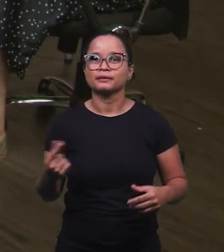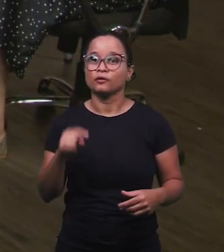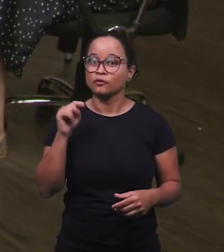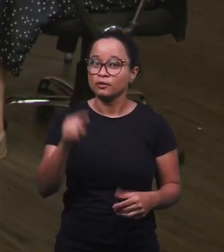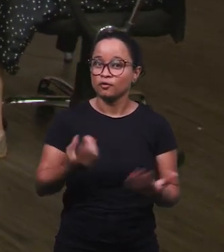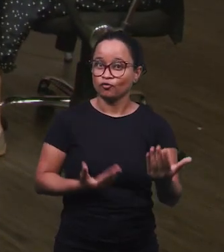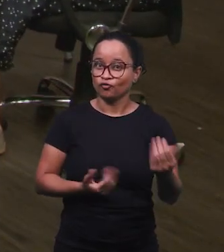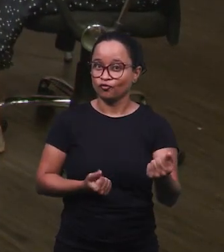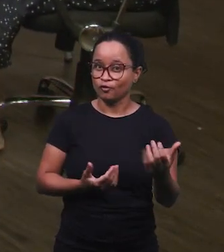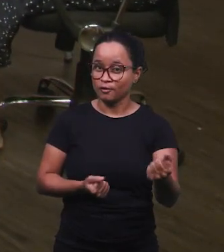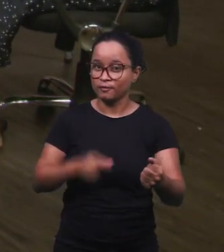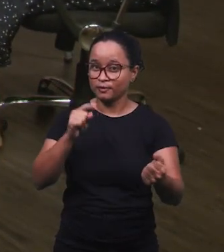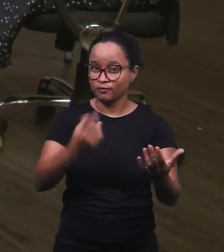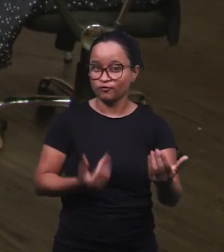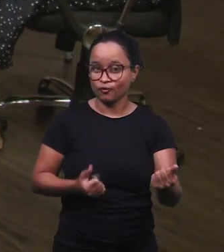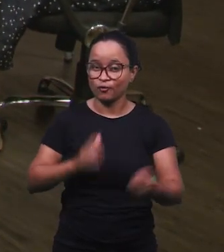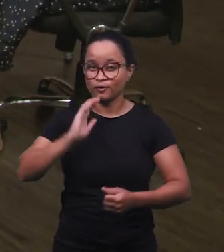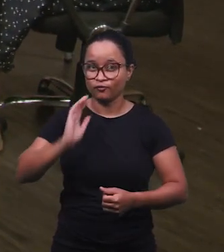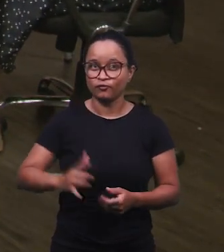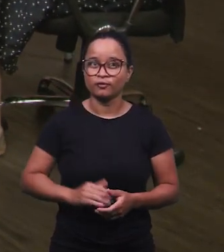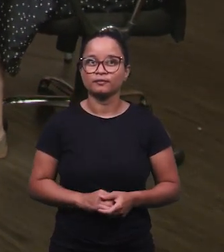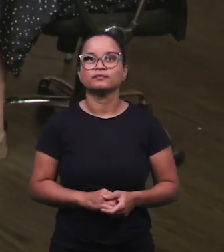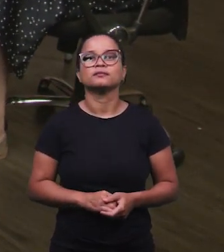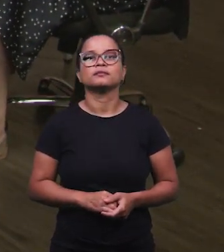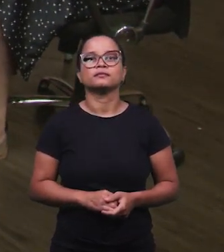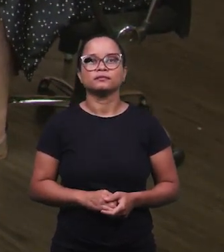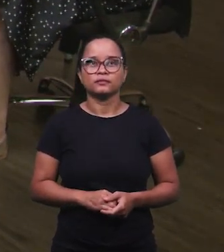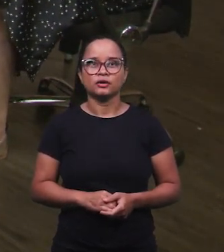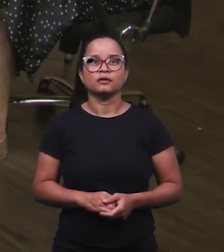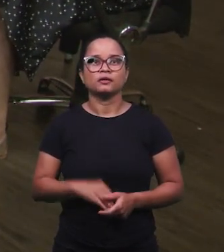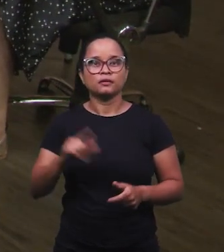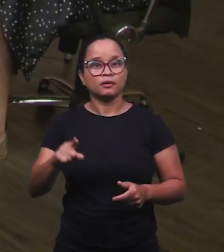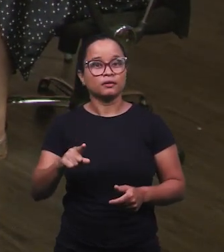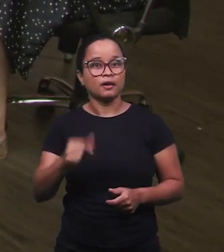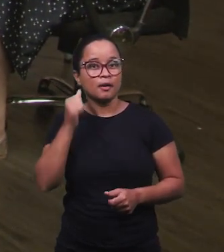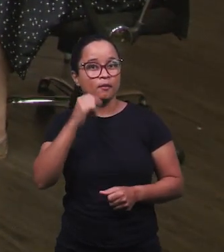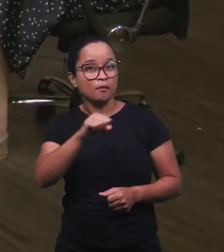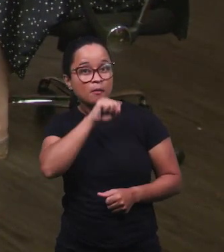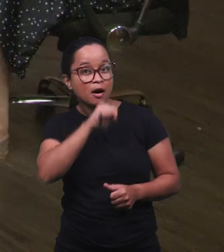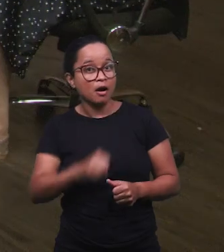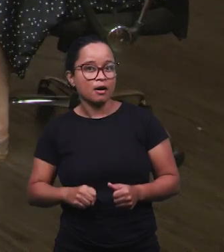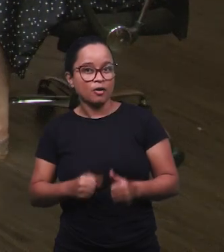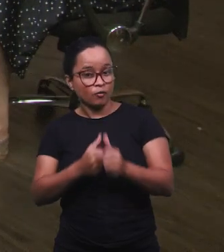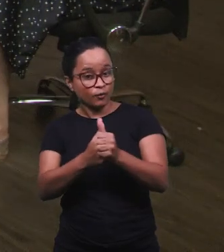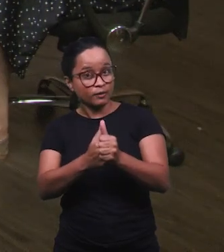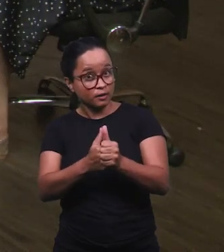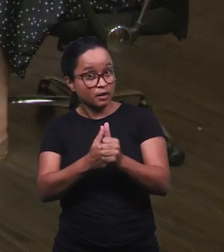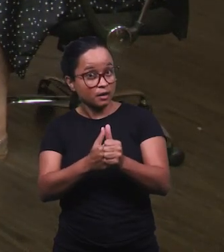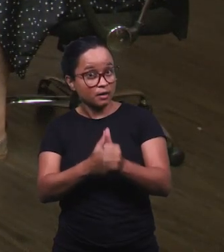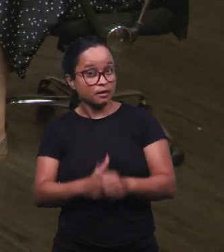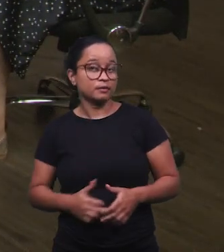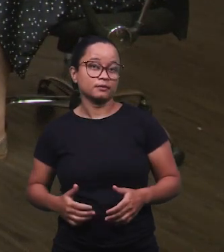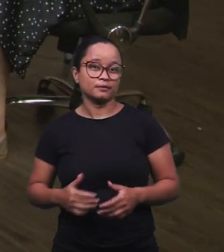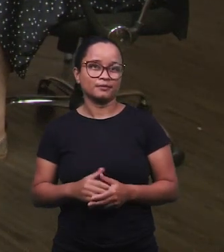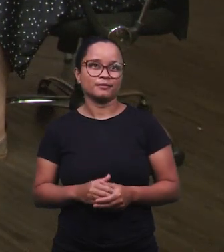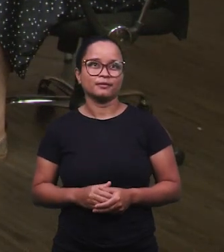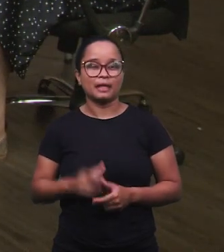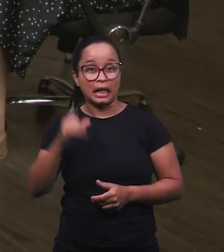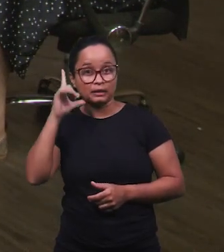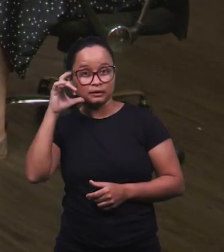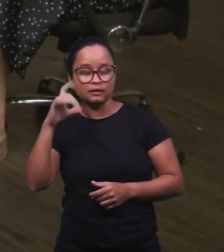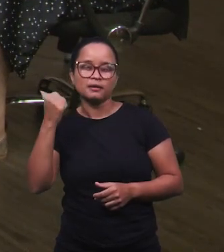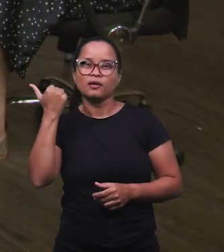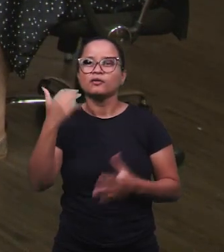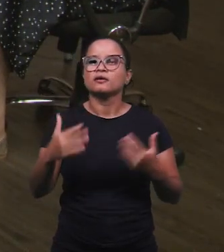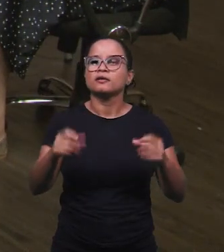você jovem já pegou, chamou sua mãe, falou assim, mãe, vamos seguir. Estamos contando com isso. Aliás,